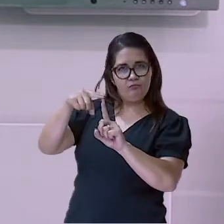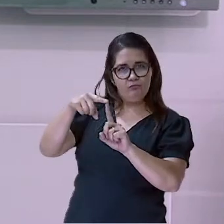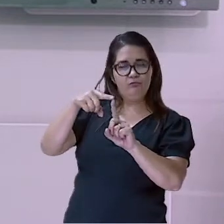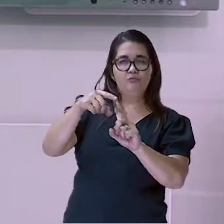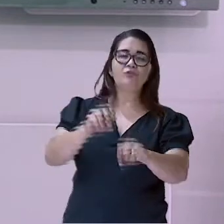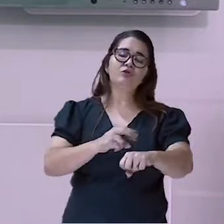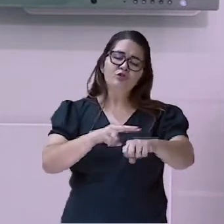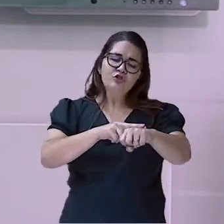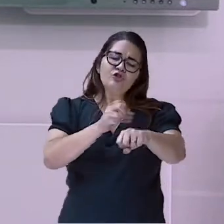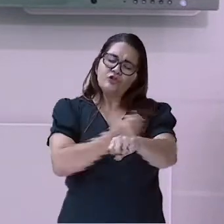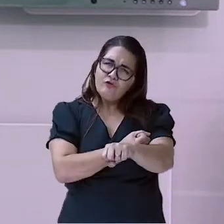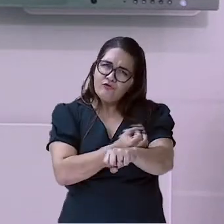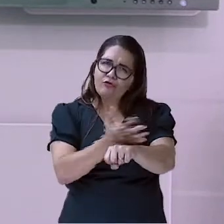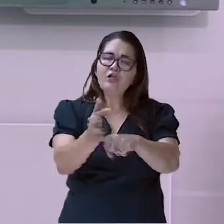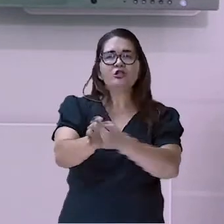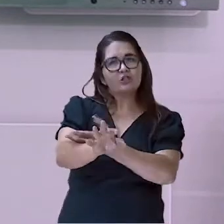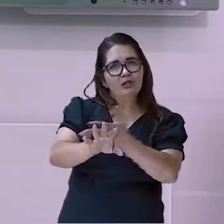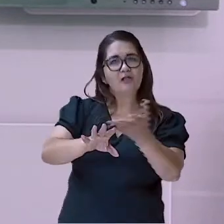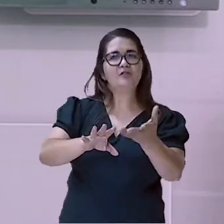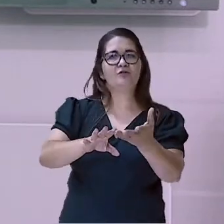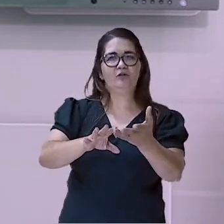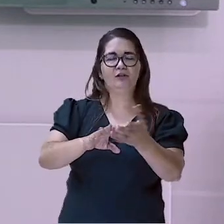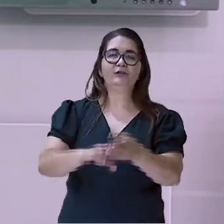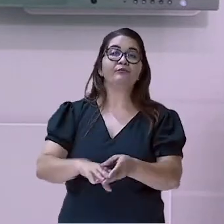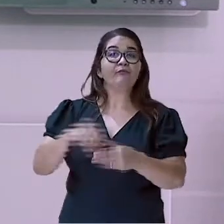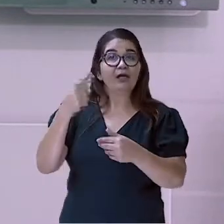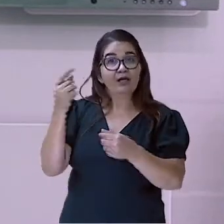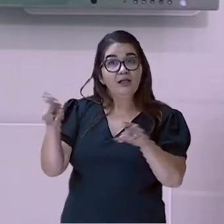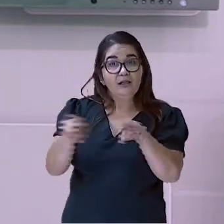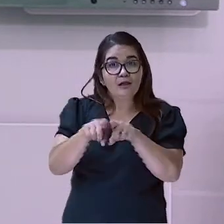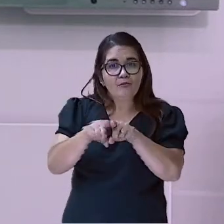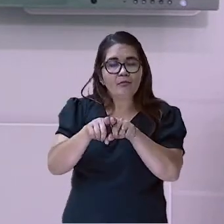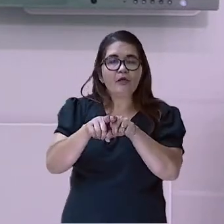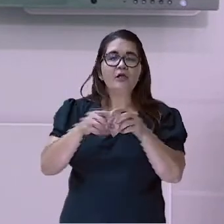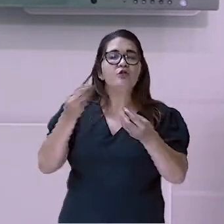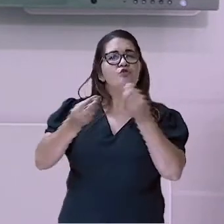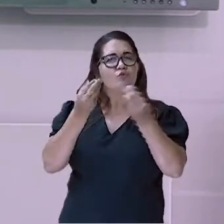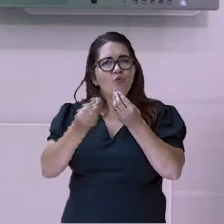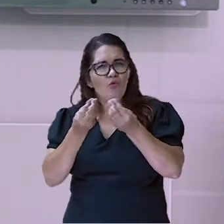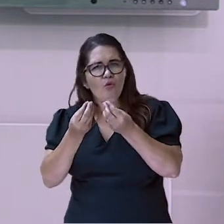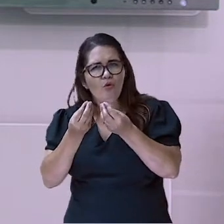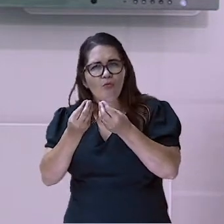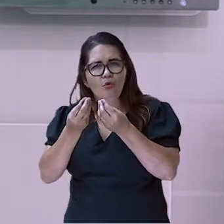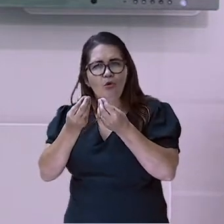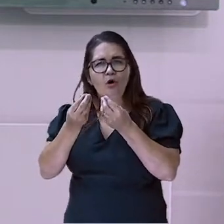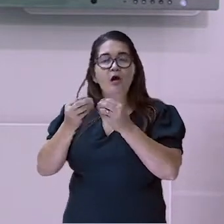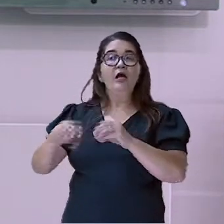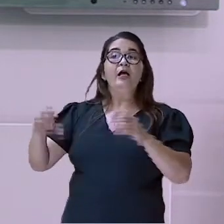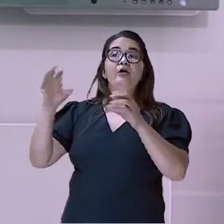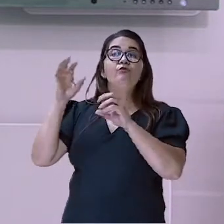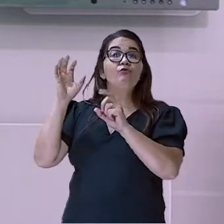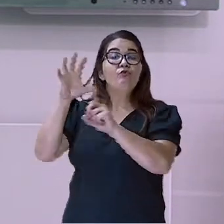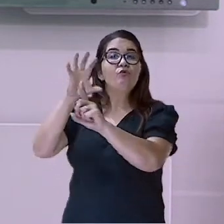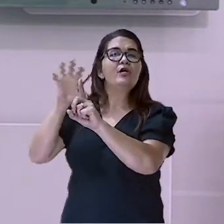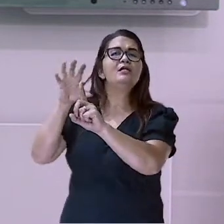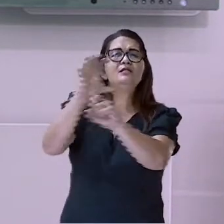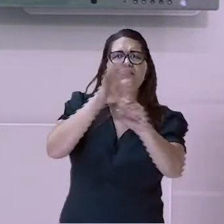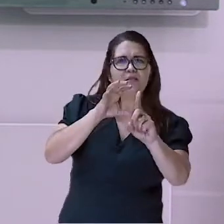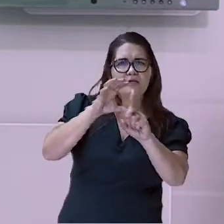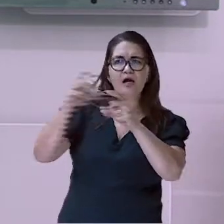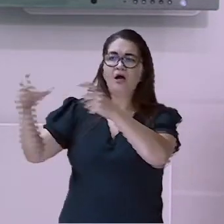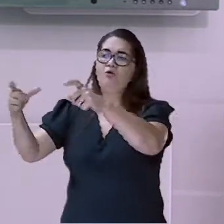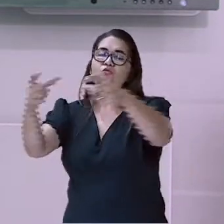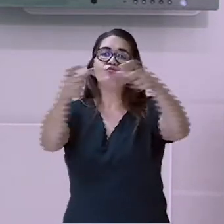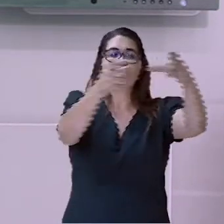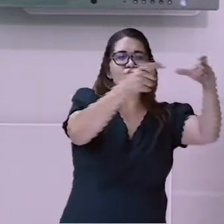uma grande extensão territorial, que eu falei, o que proporciona esses 9 tipos é o tamanho do Brasil,